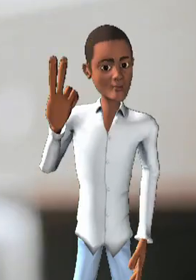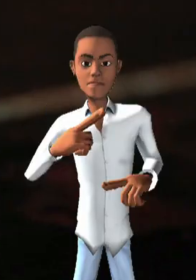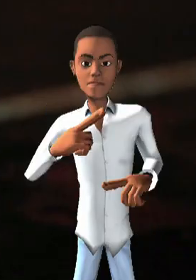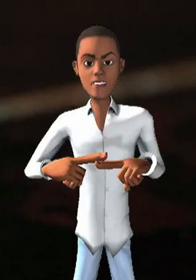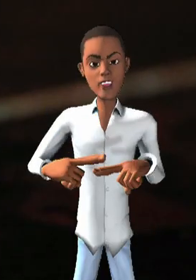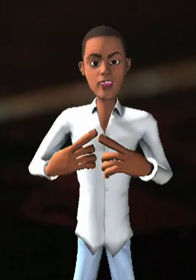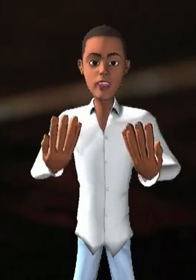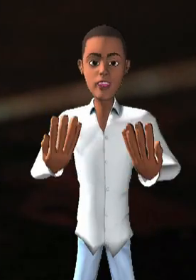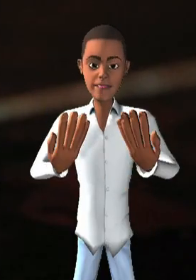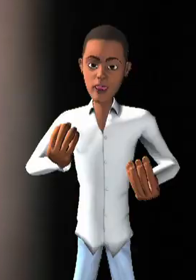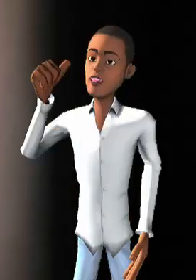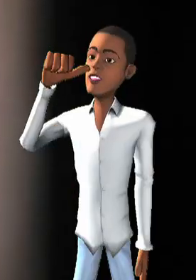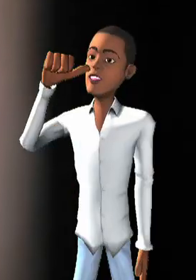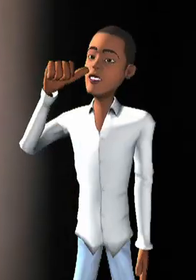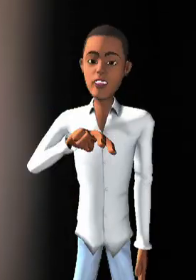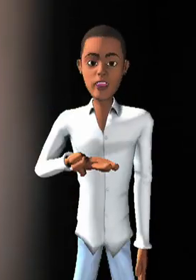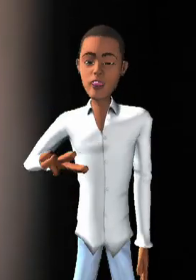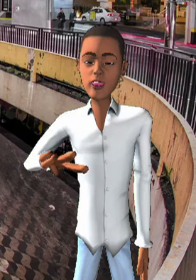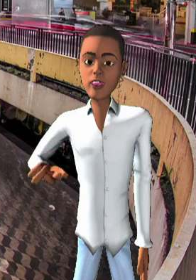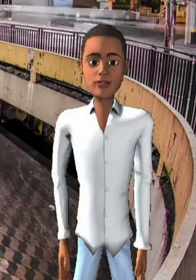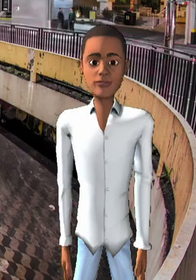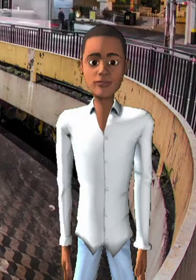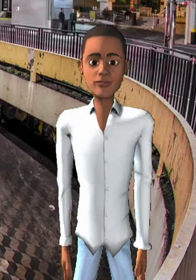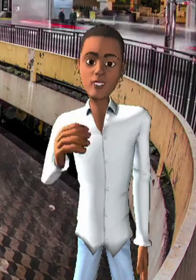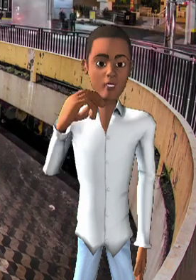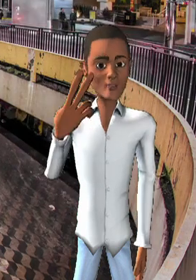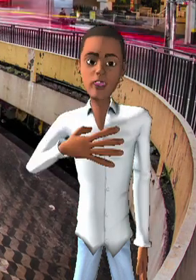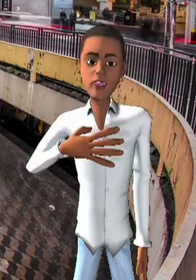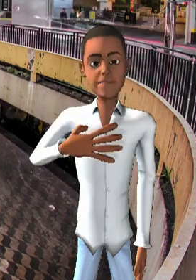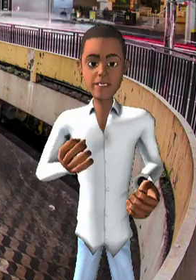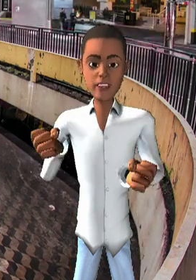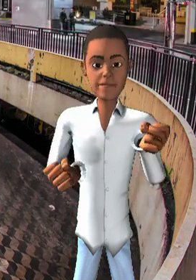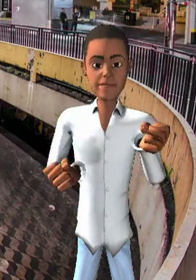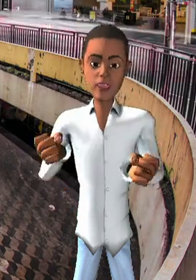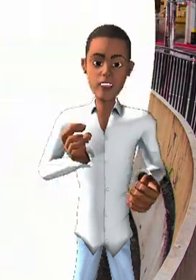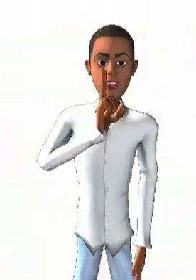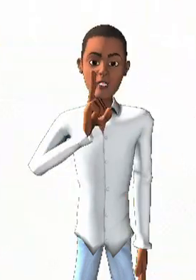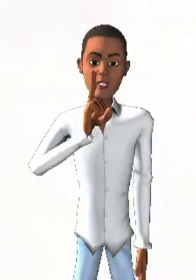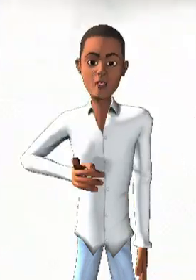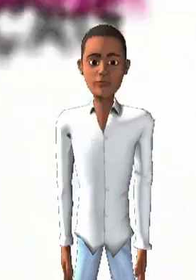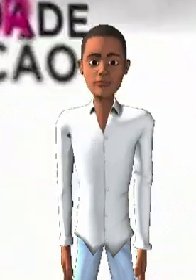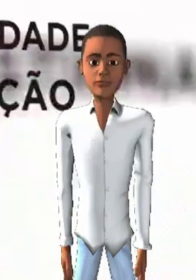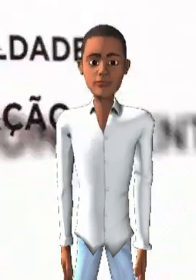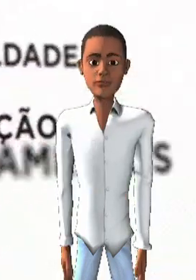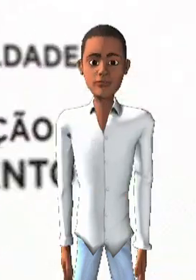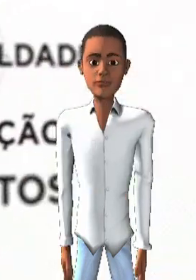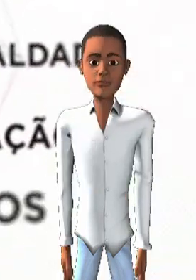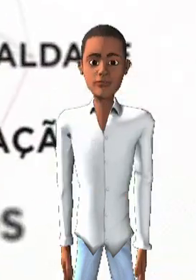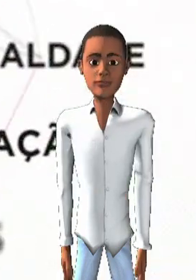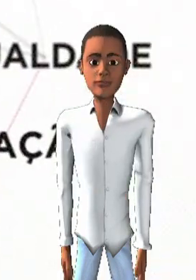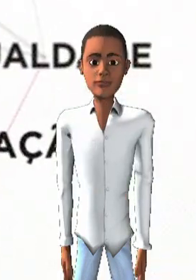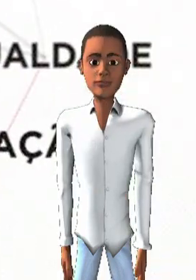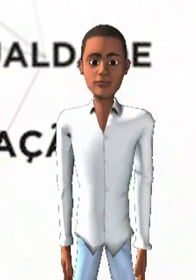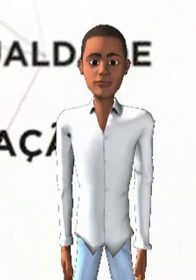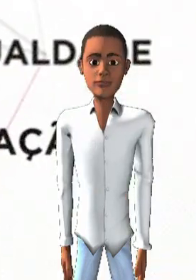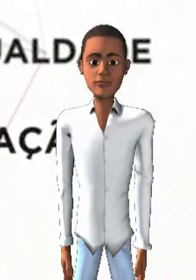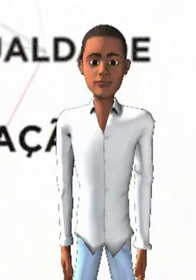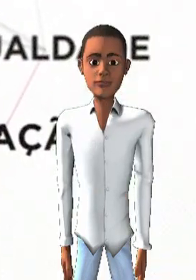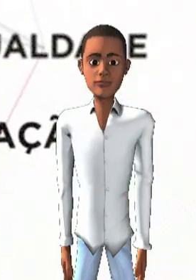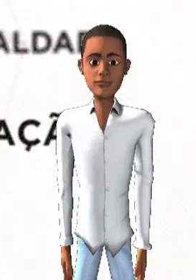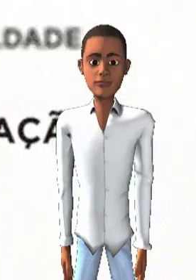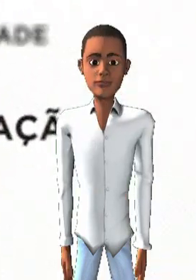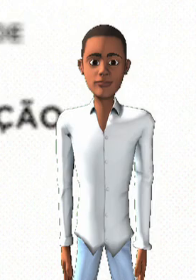pela relação perigosa com bebidas alcoólicas ou com um modo agressivo de dirigir. Para entender melhor esses